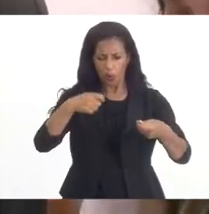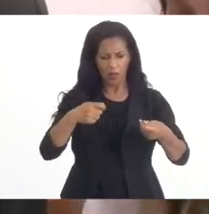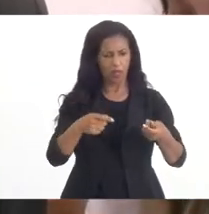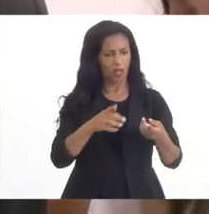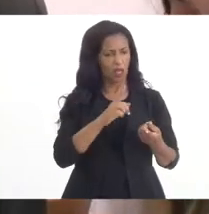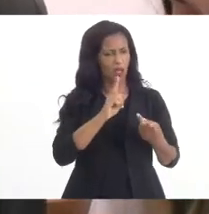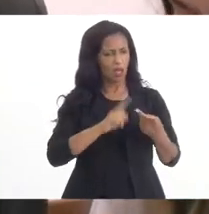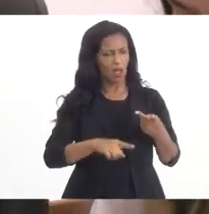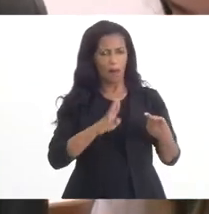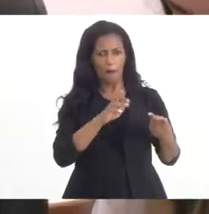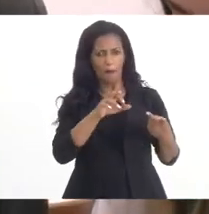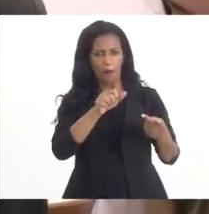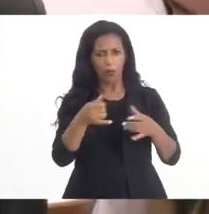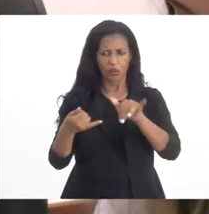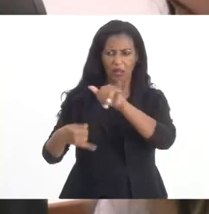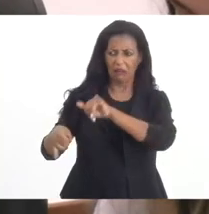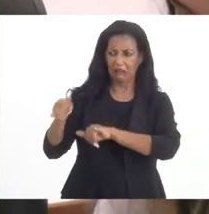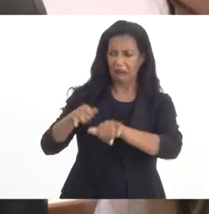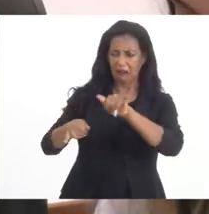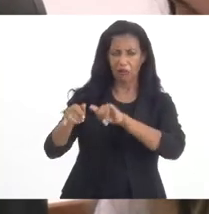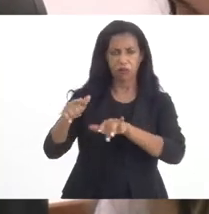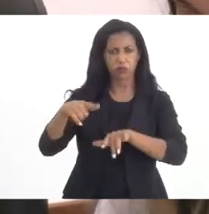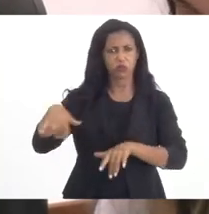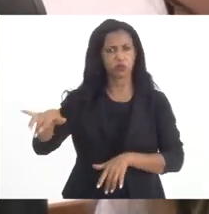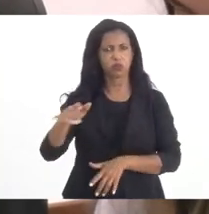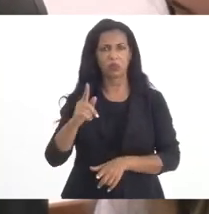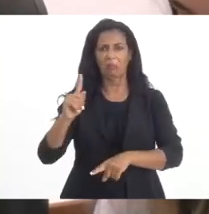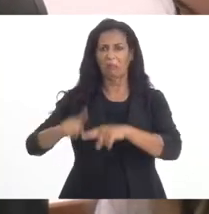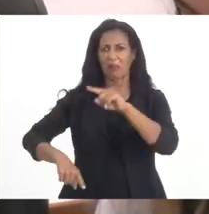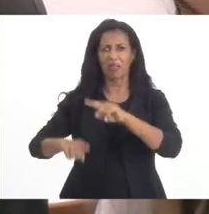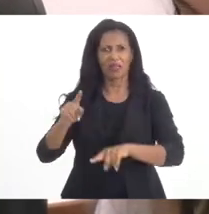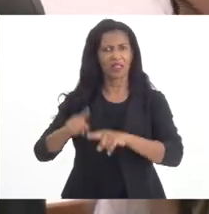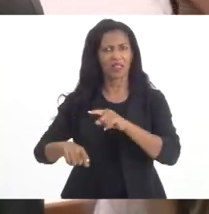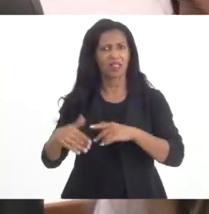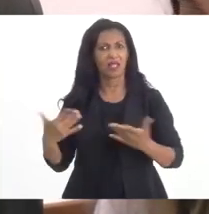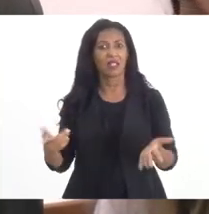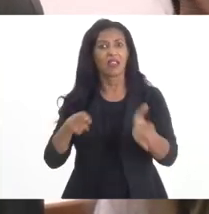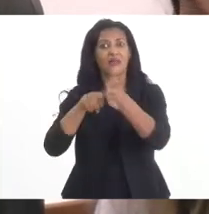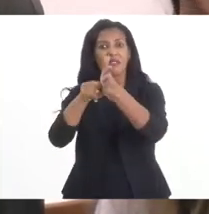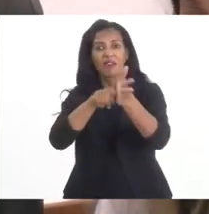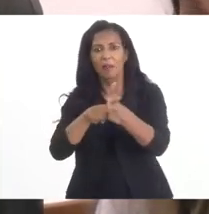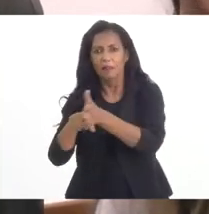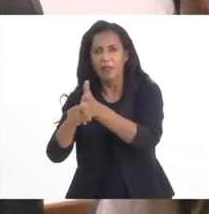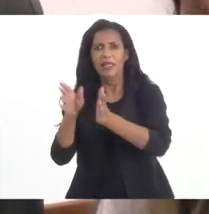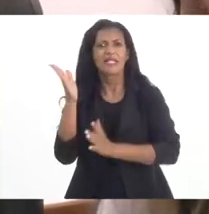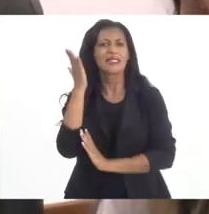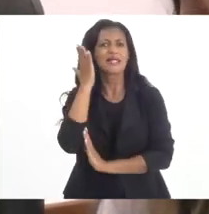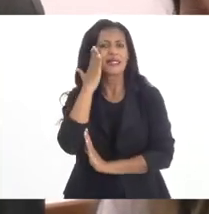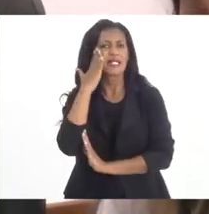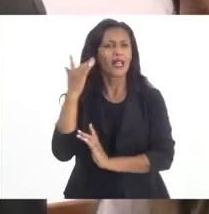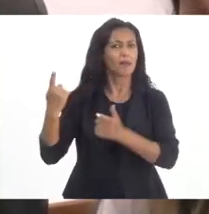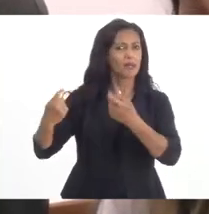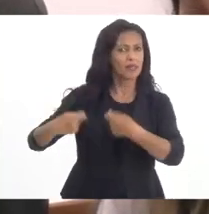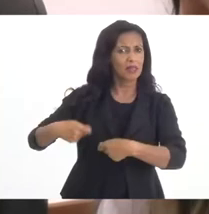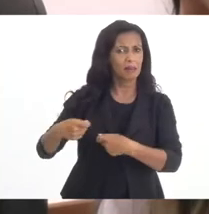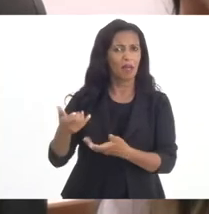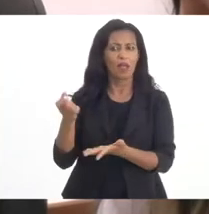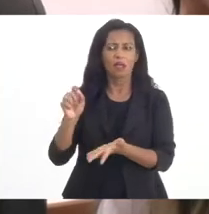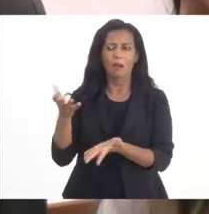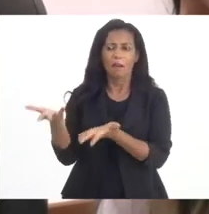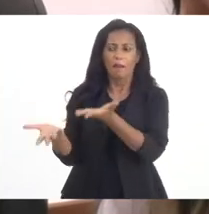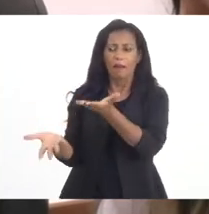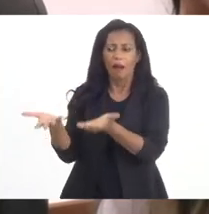bolsa, laboratórios completamente sem equipamentos. Quem faz pesquisa sabe o que é preciso ter uma balança,